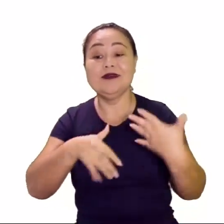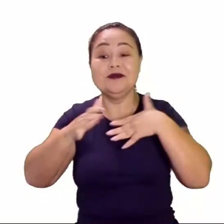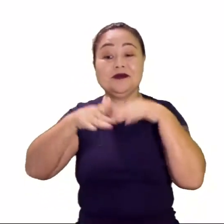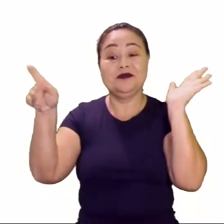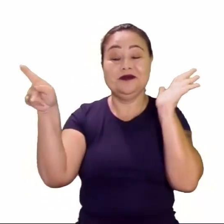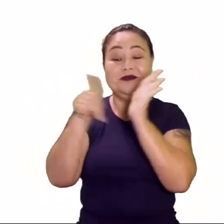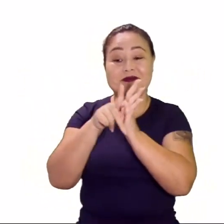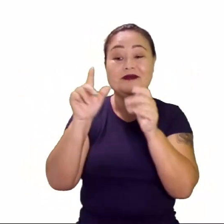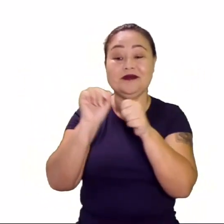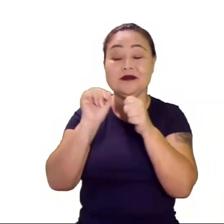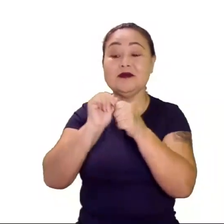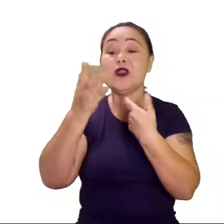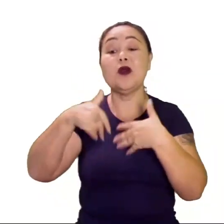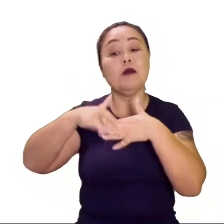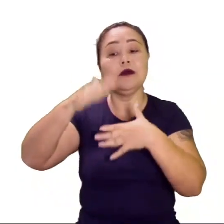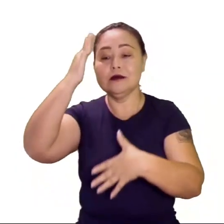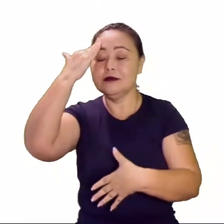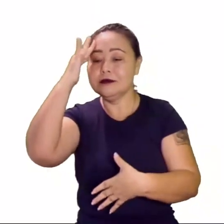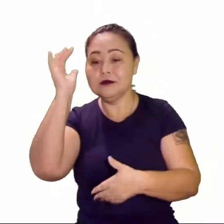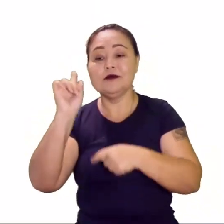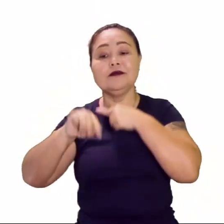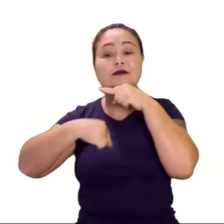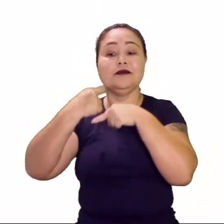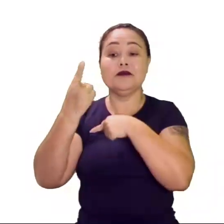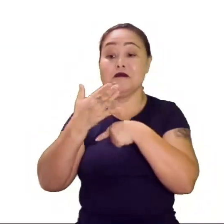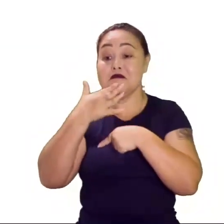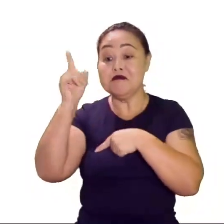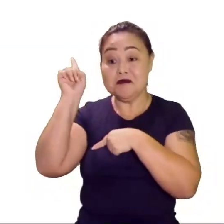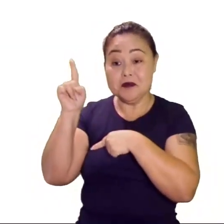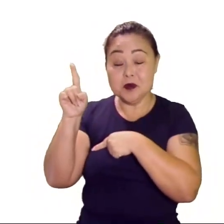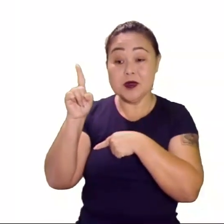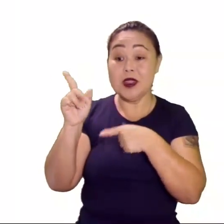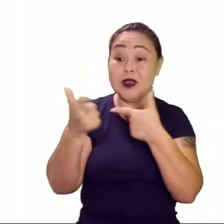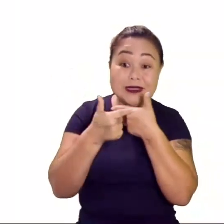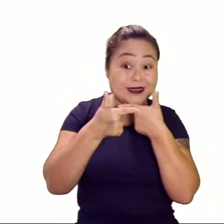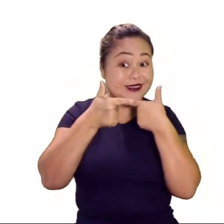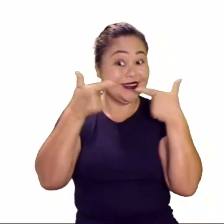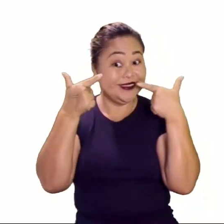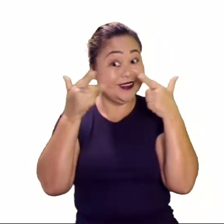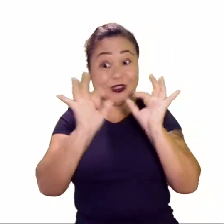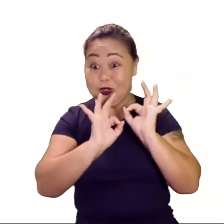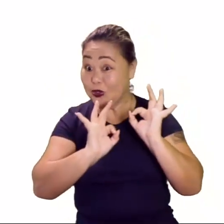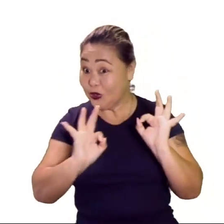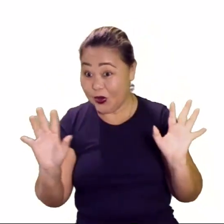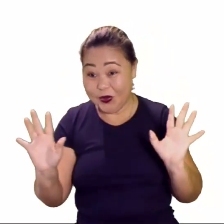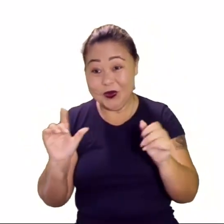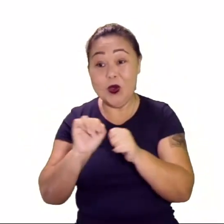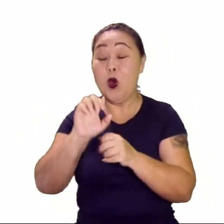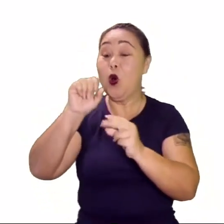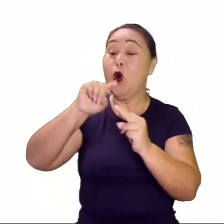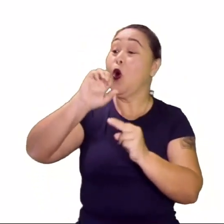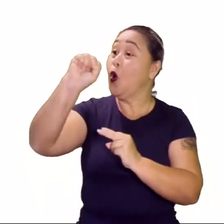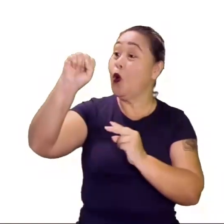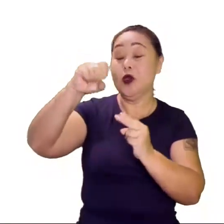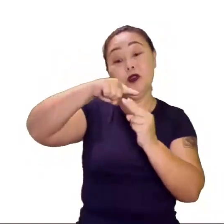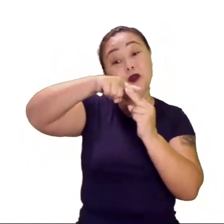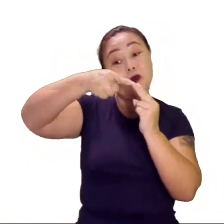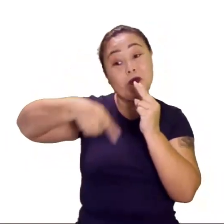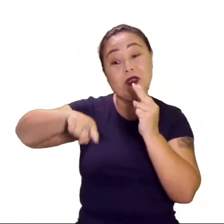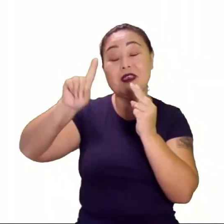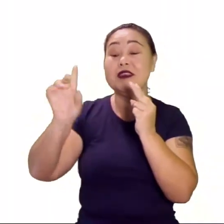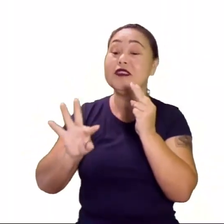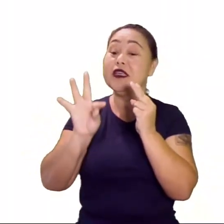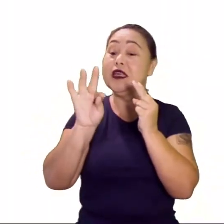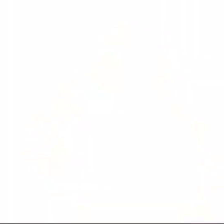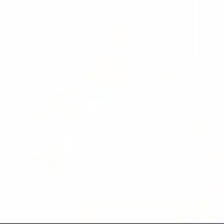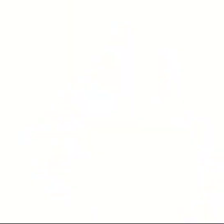só os matemáticos entendem, melhor que isso, só os matemáticos sorriem, eu acho, né? 8pi, de Tupi,